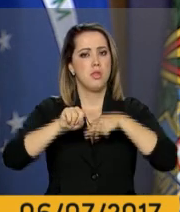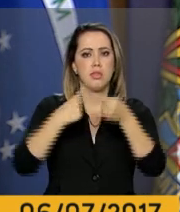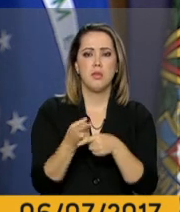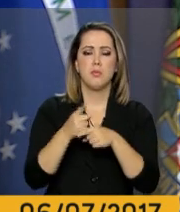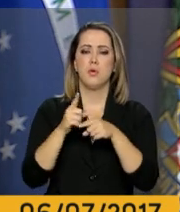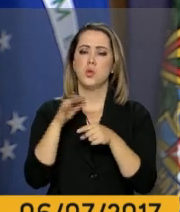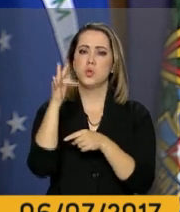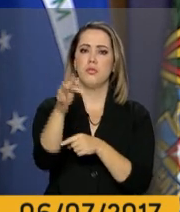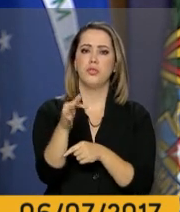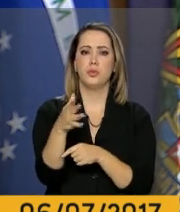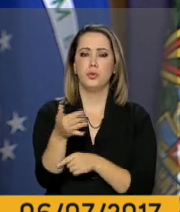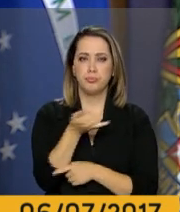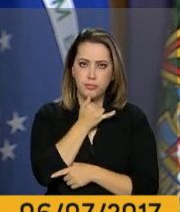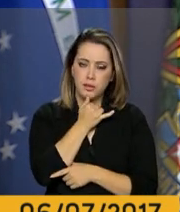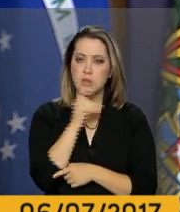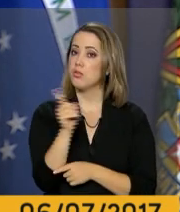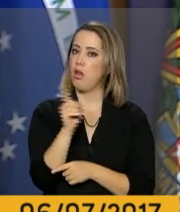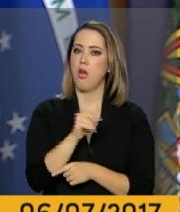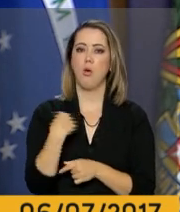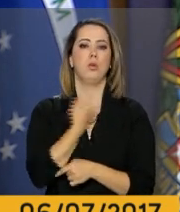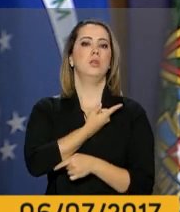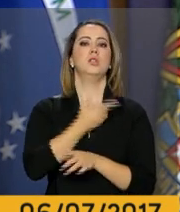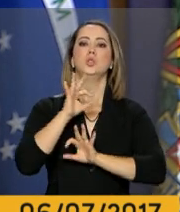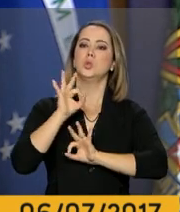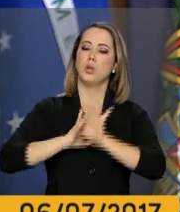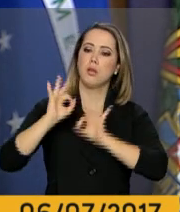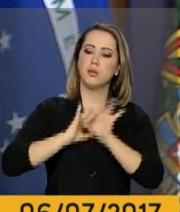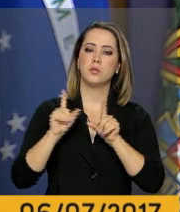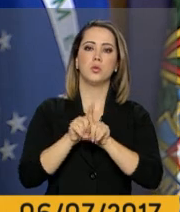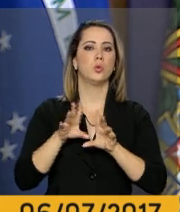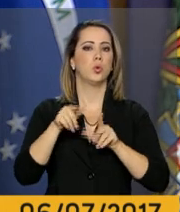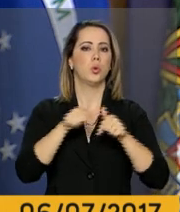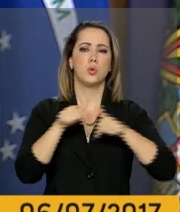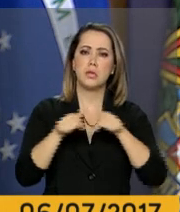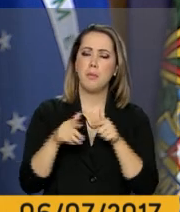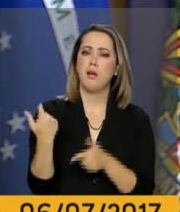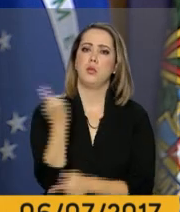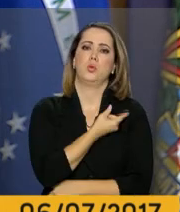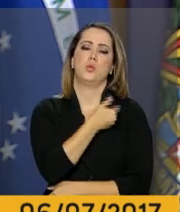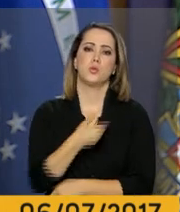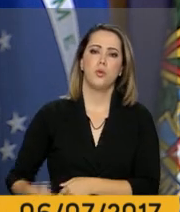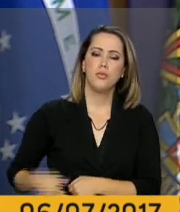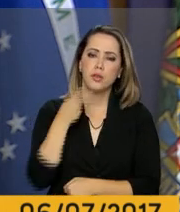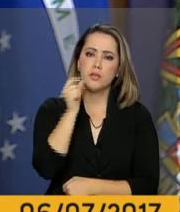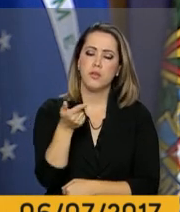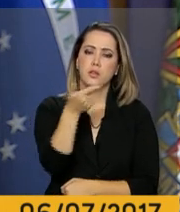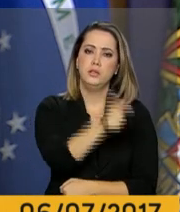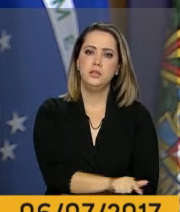eventualmente ganhar uma decepção depois de amanhã é incrível que todos os atos do governo e aqui houve mais uma vez o ministro